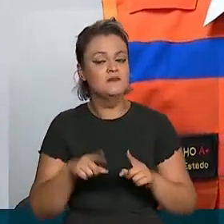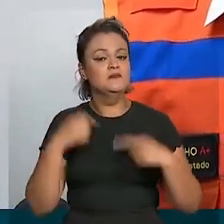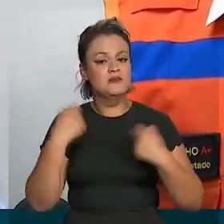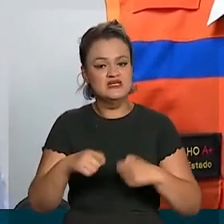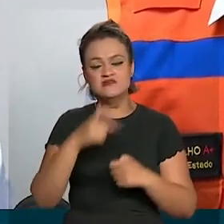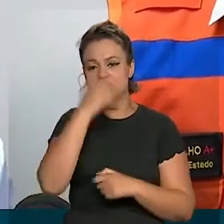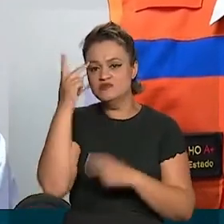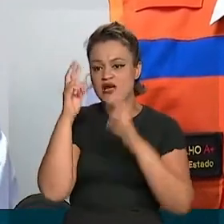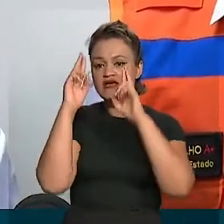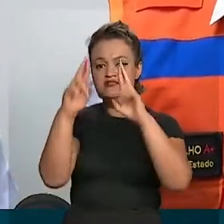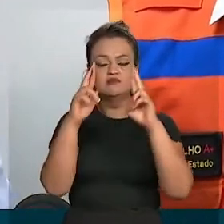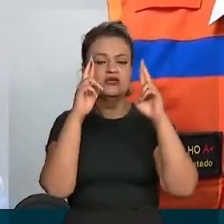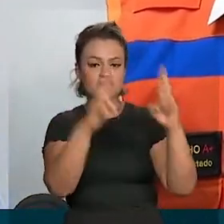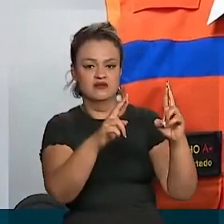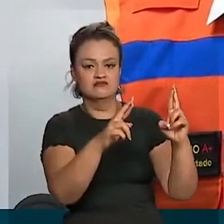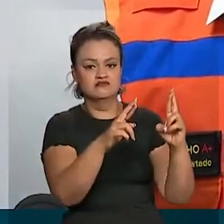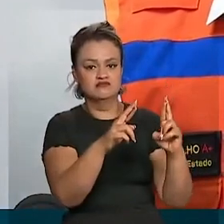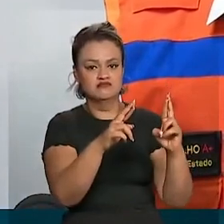pessoas respeitem